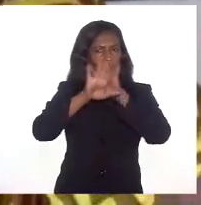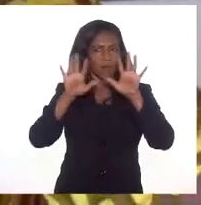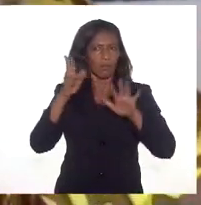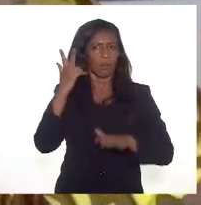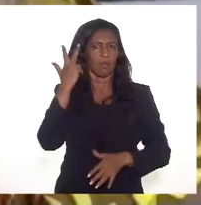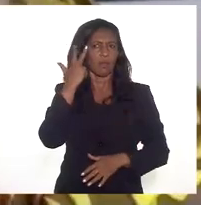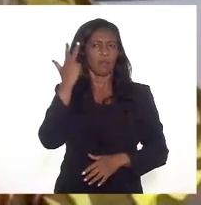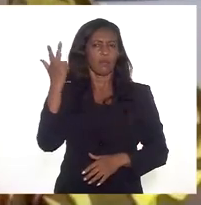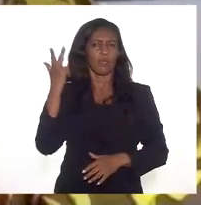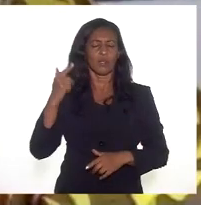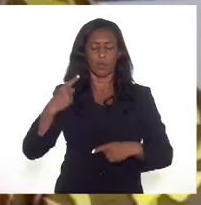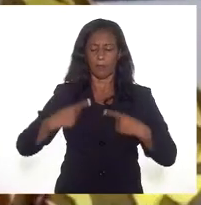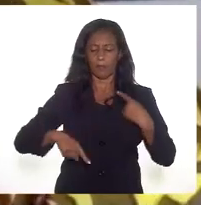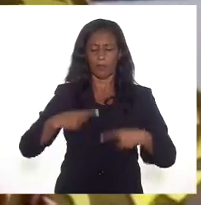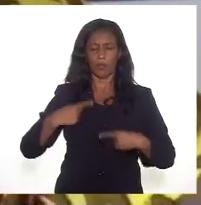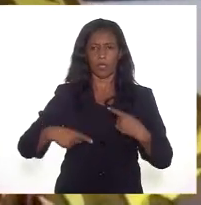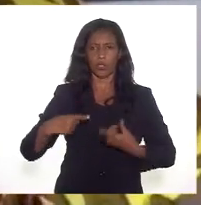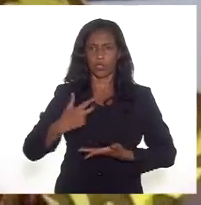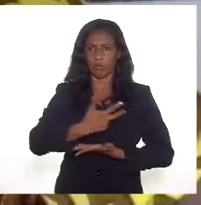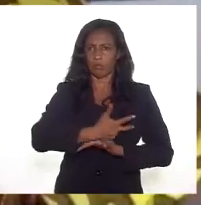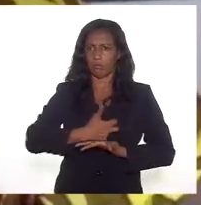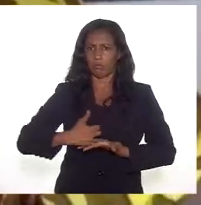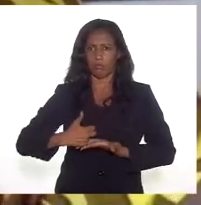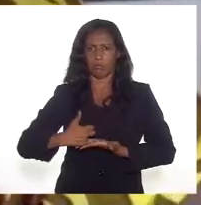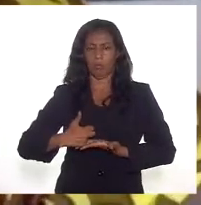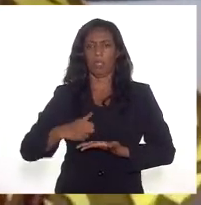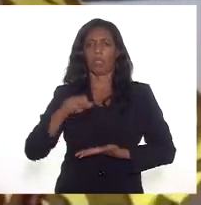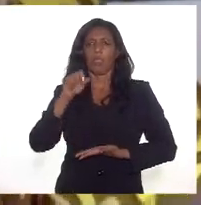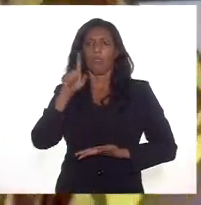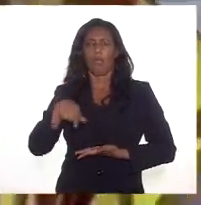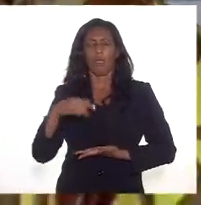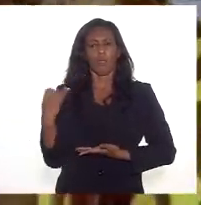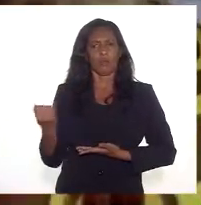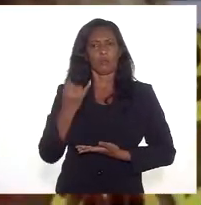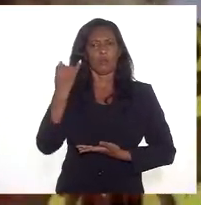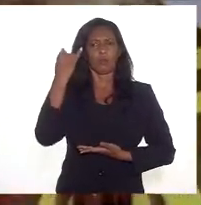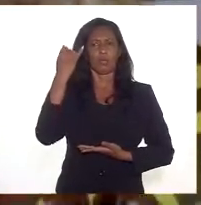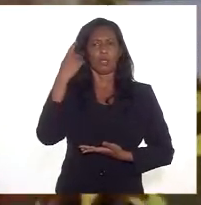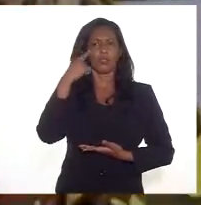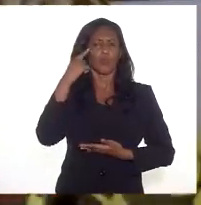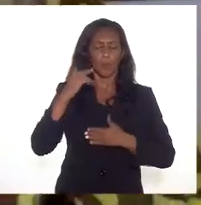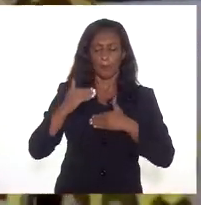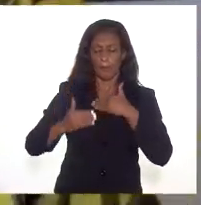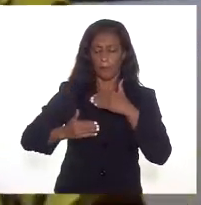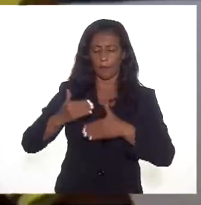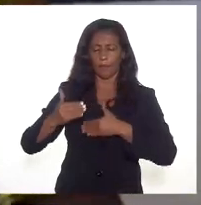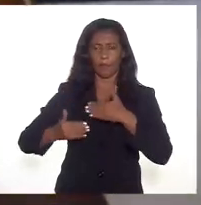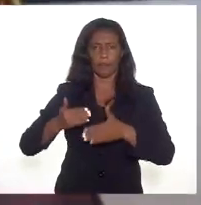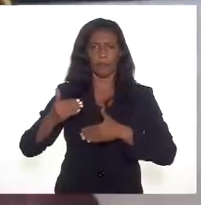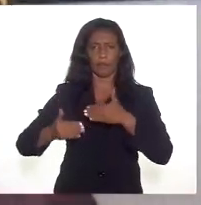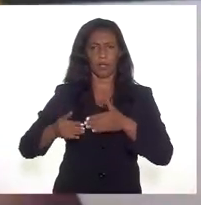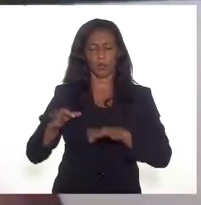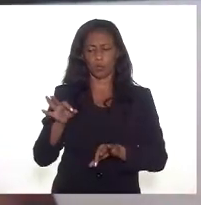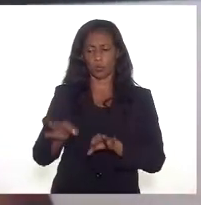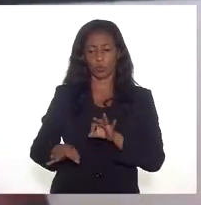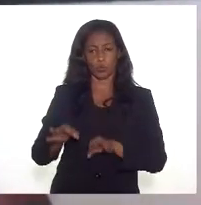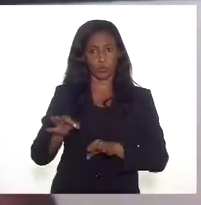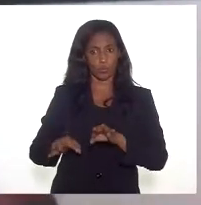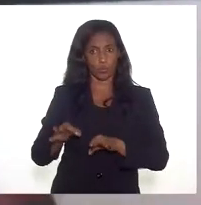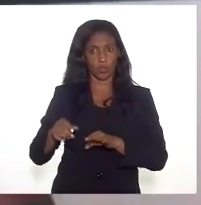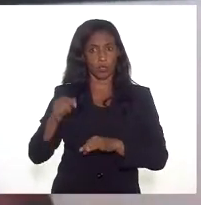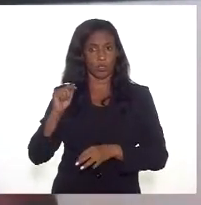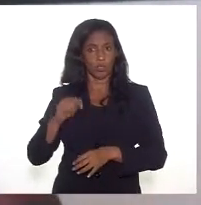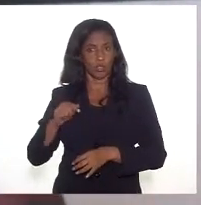natureza política do impeachment, porque é importante ser dito que é um processo jurídico, mas ele tem a sua natureza